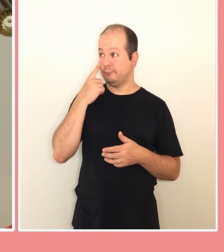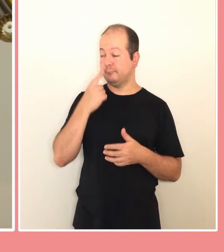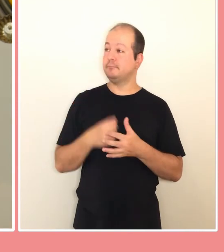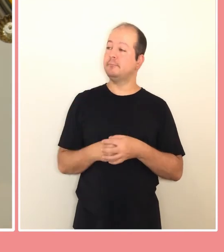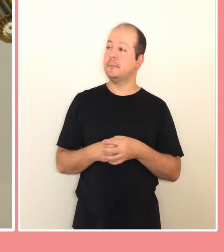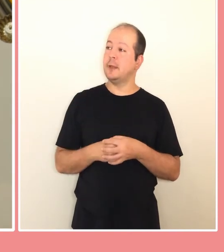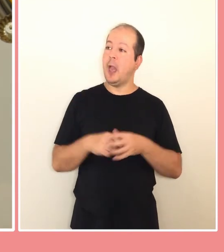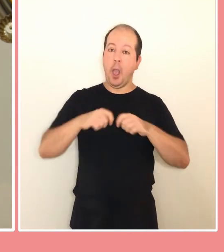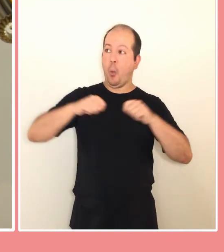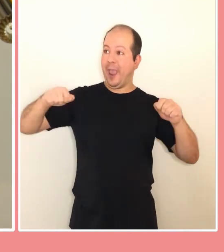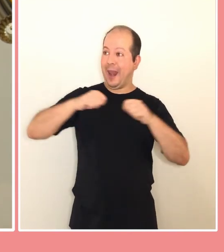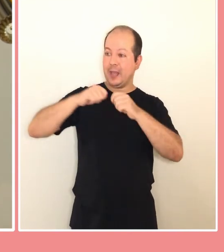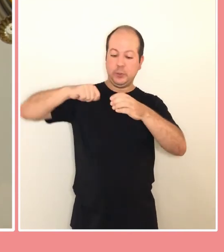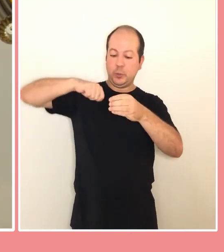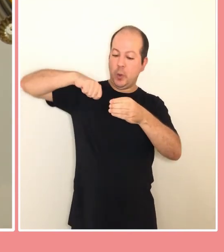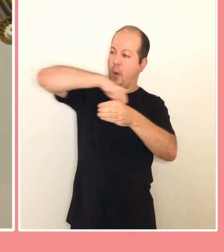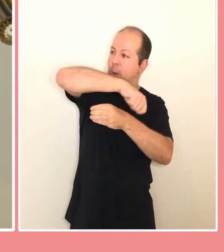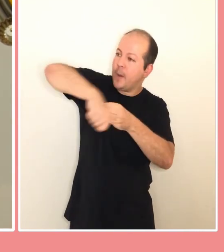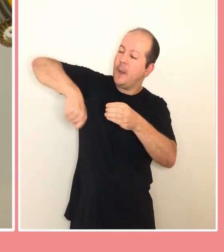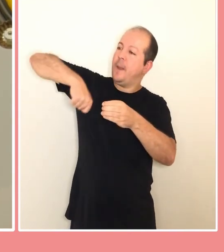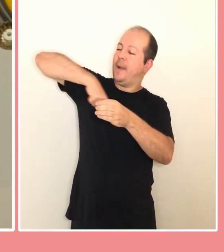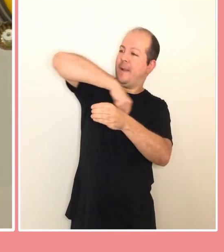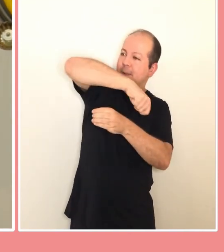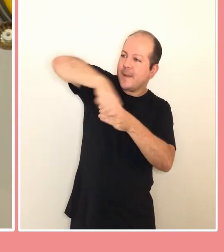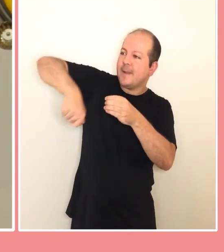E prender essa sacola com esse elástico.